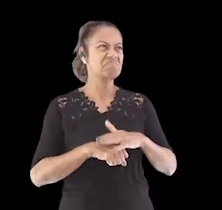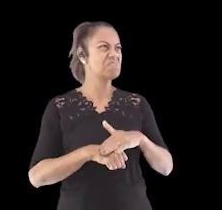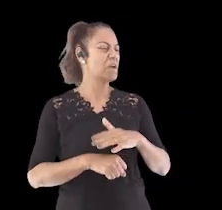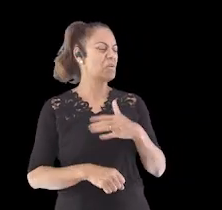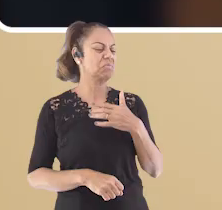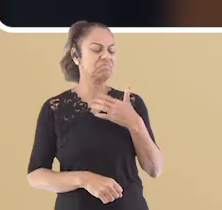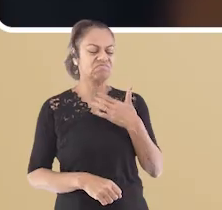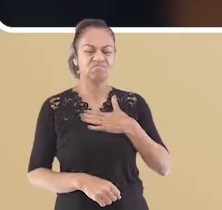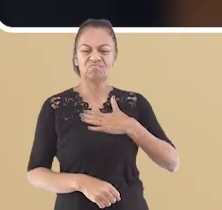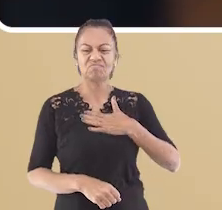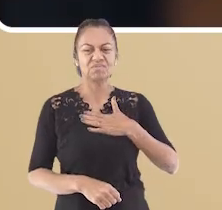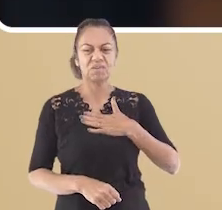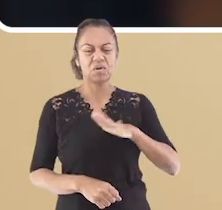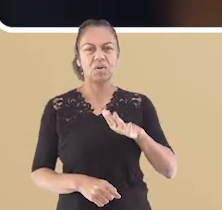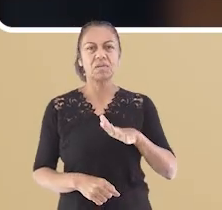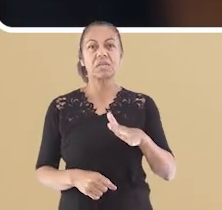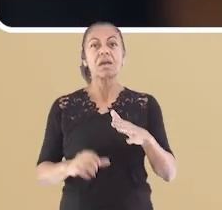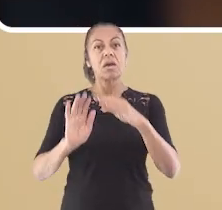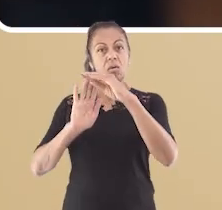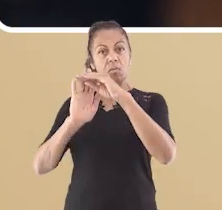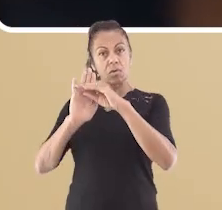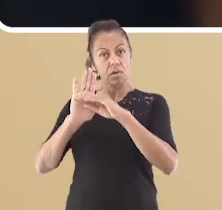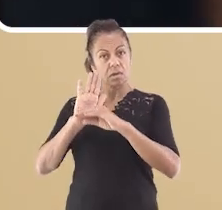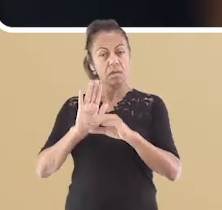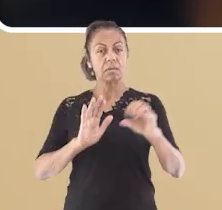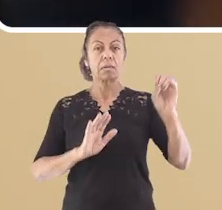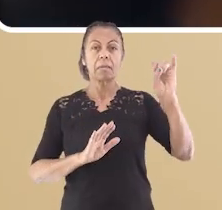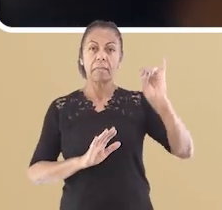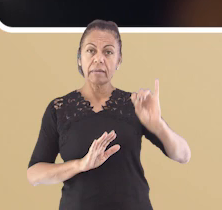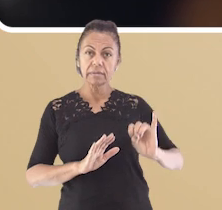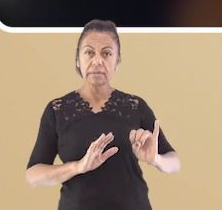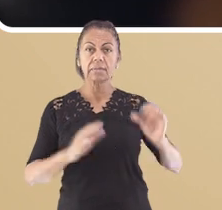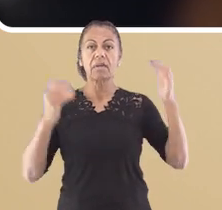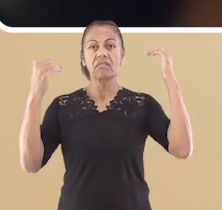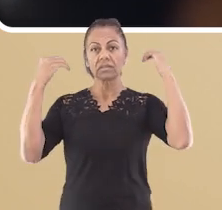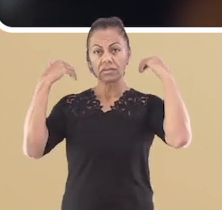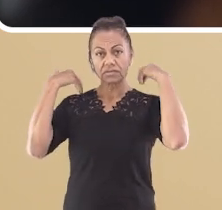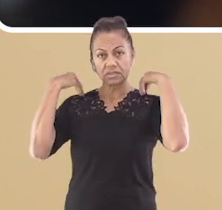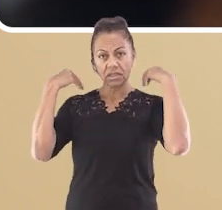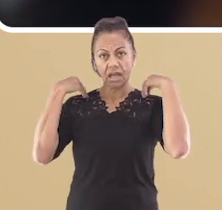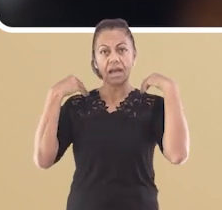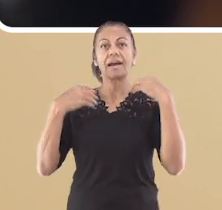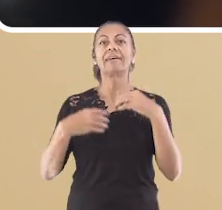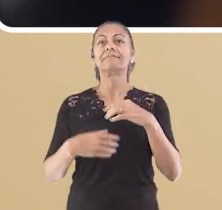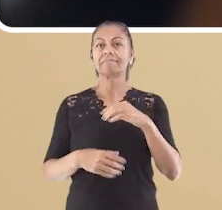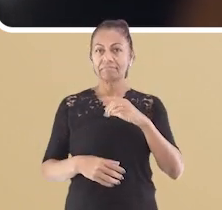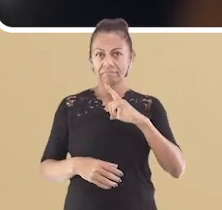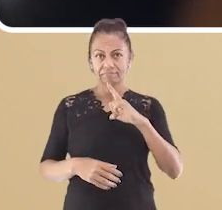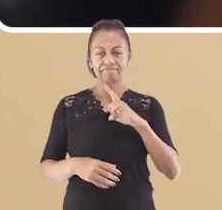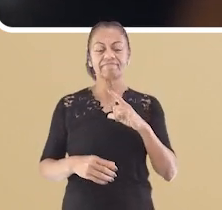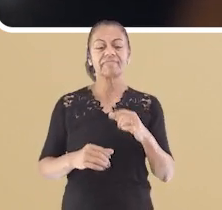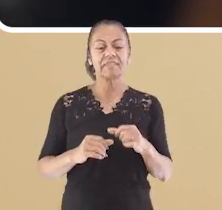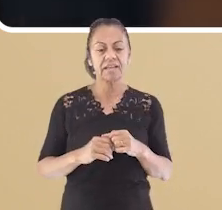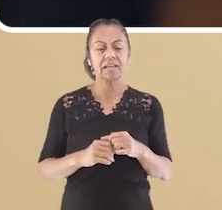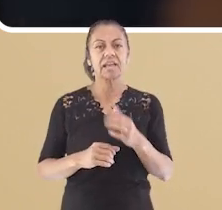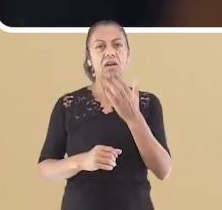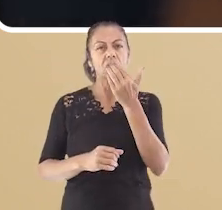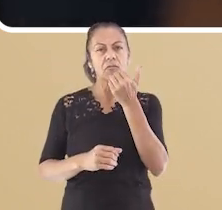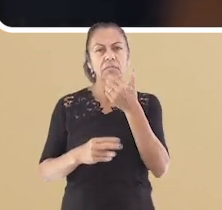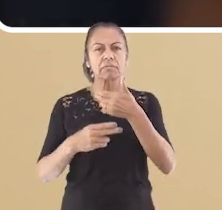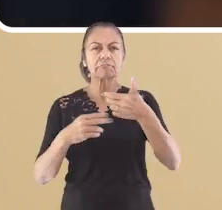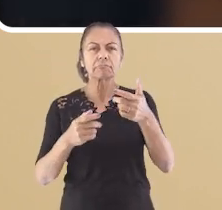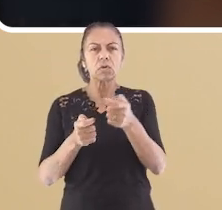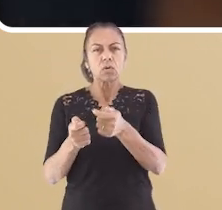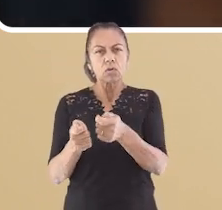mudaria nele? Acho que todas nós mulheres não estamos satisfeitas com o nosso corpo. E eu sou uma delas. Eu